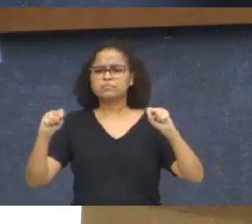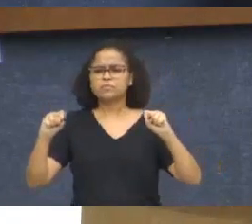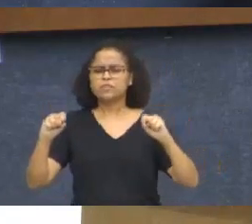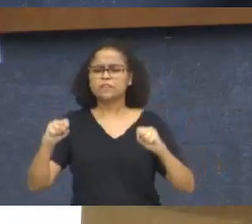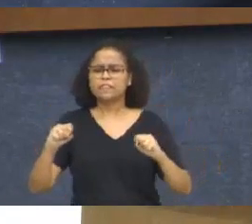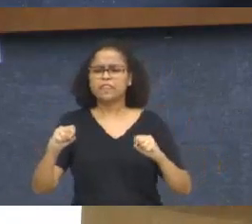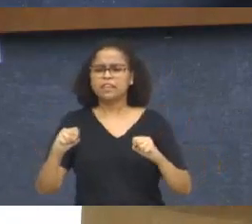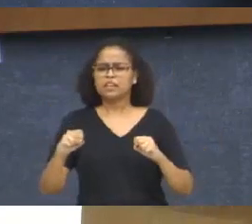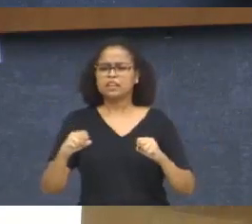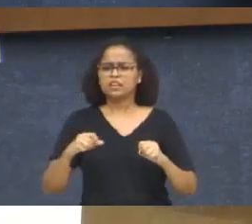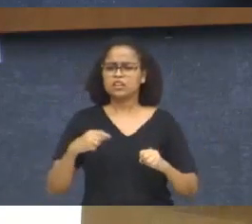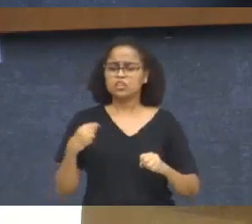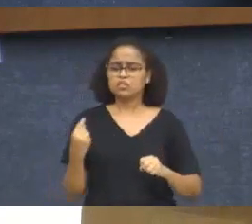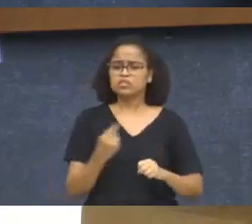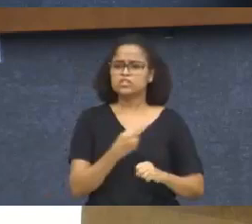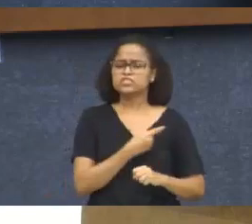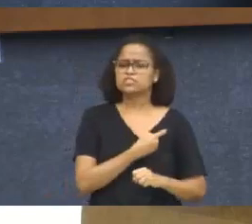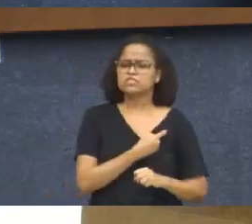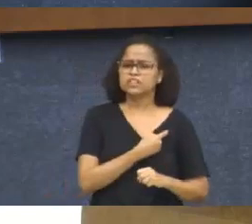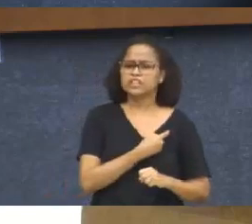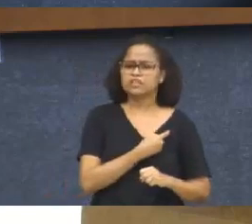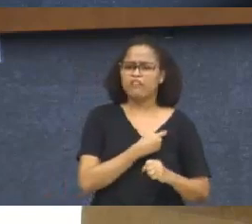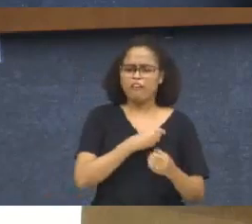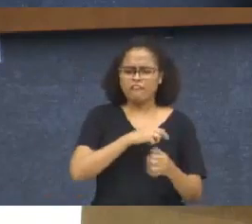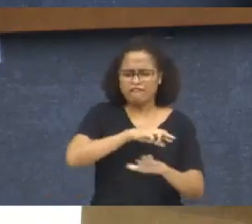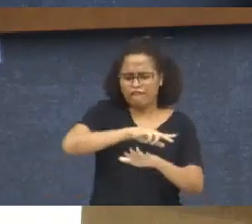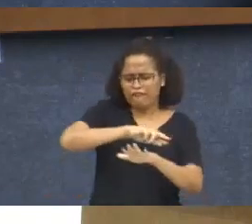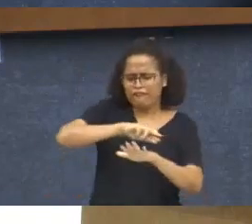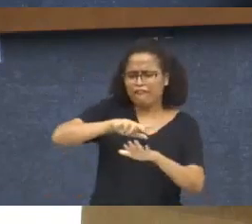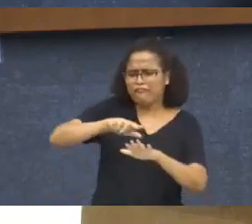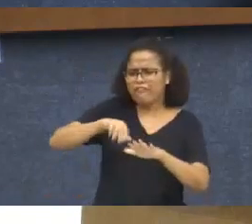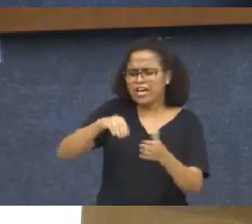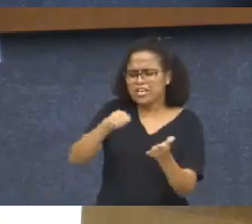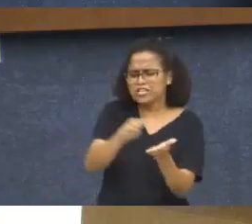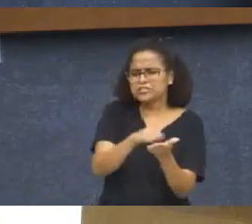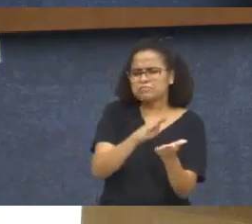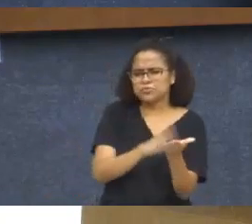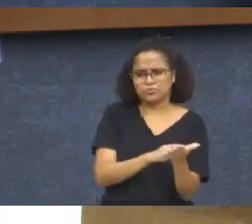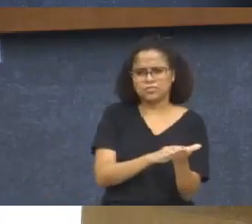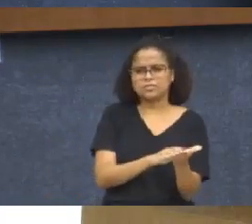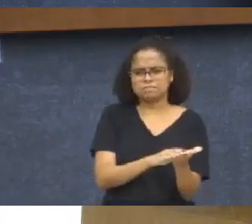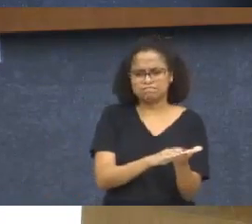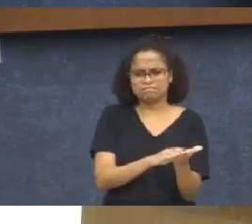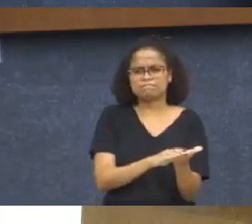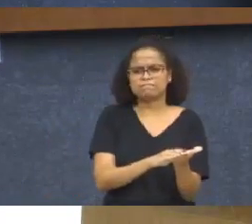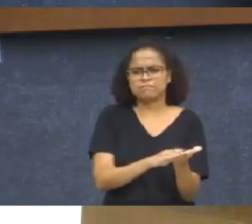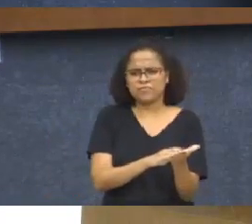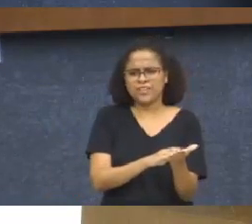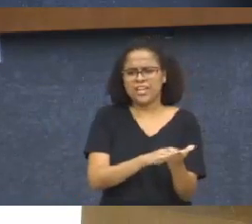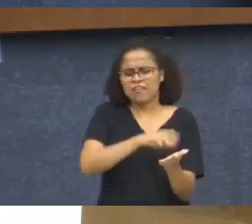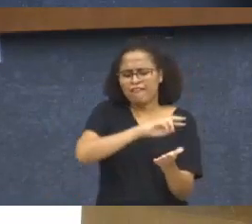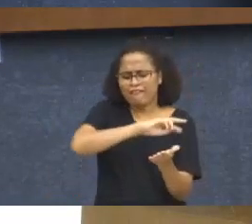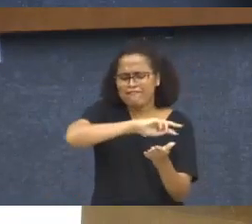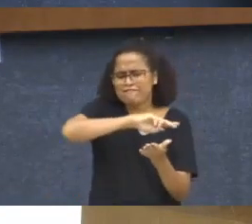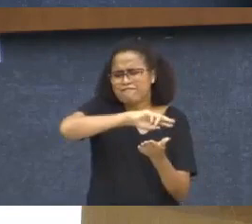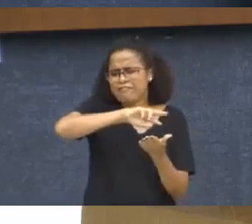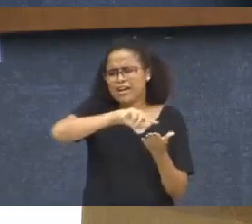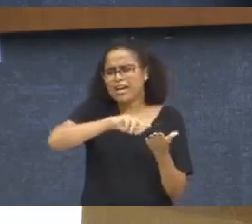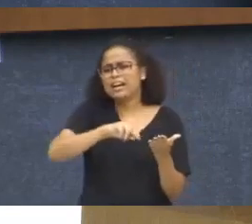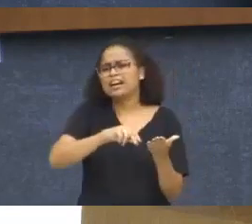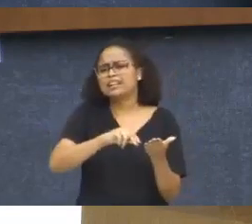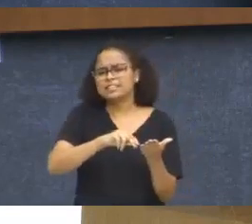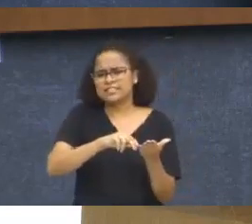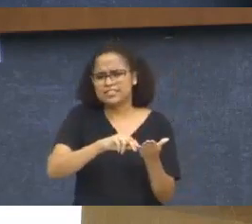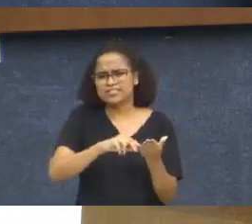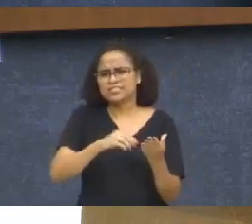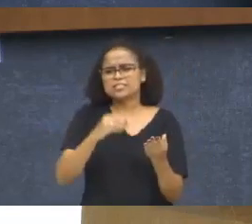tivemos a aplicação de várias multas, várias. Várias tentativas de conciliação,